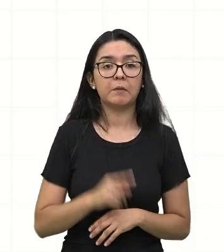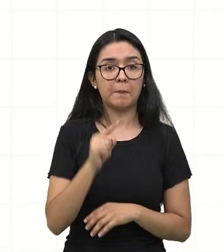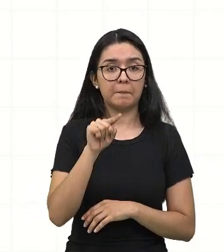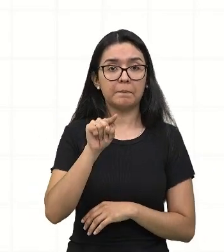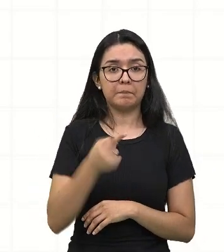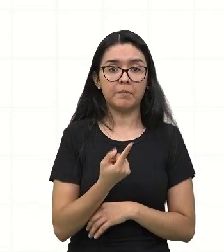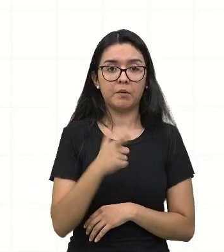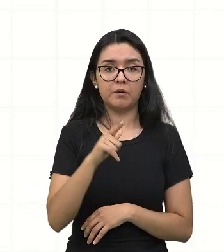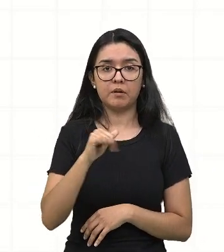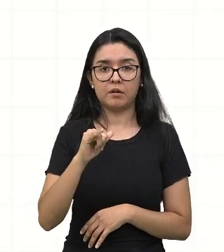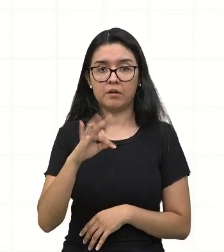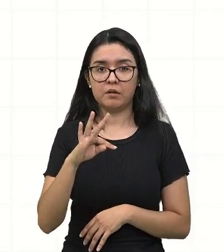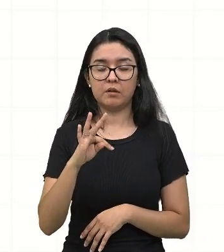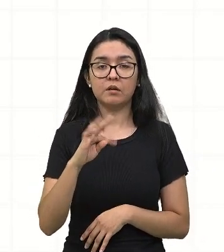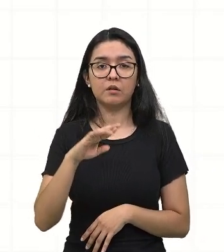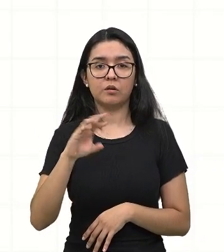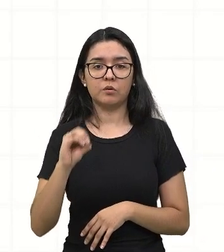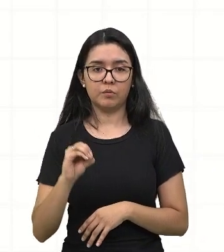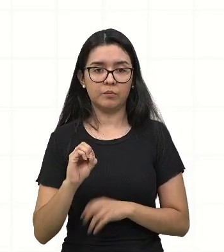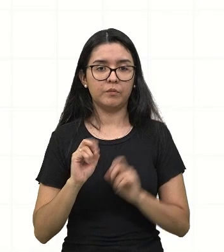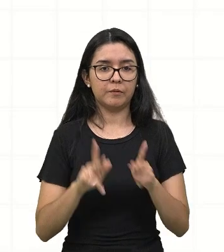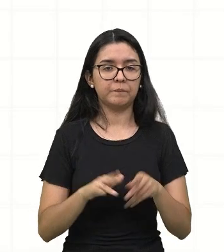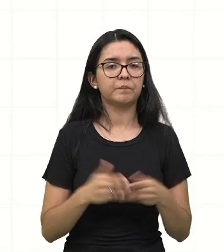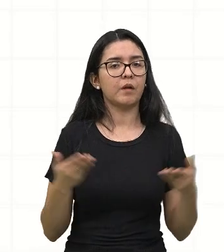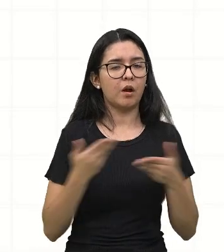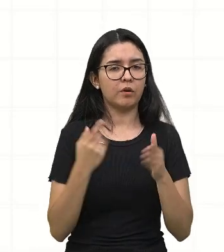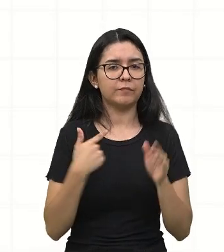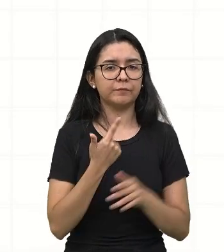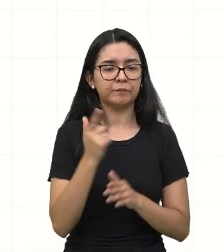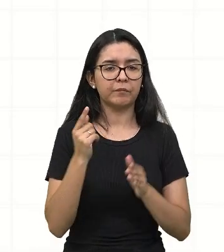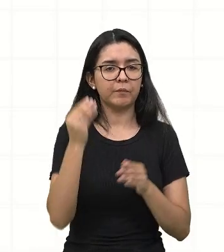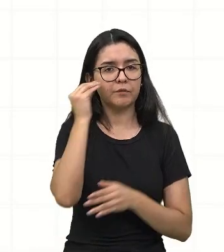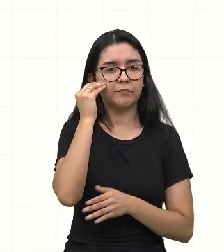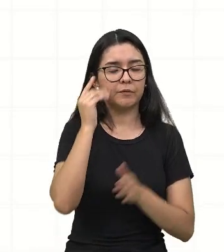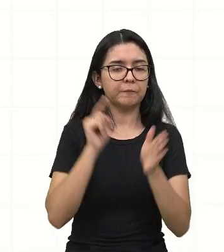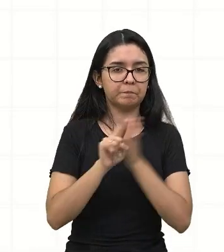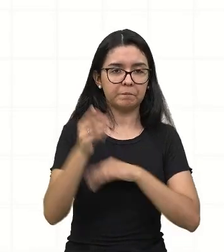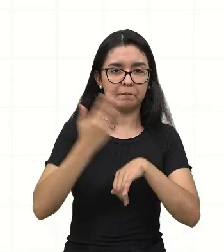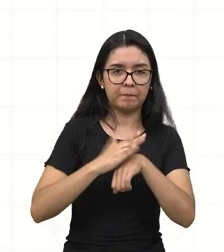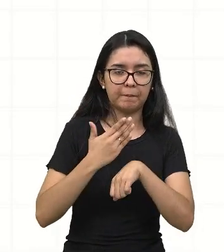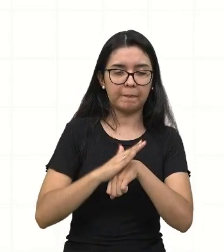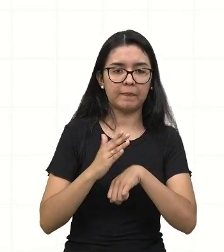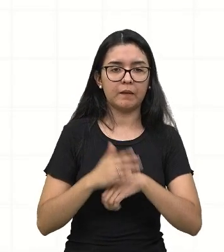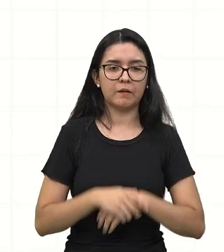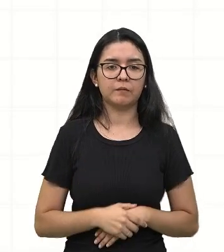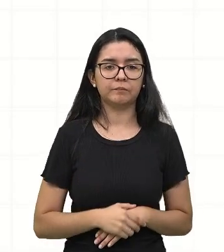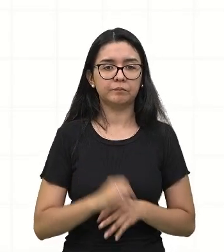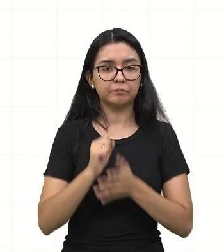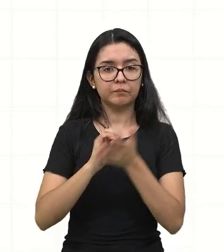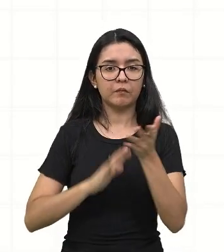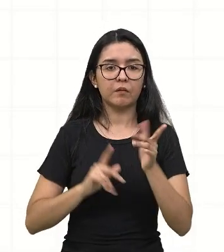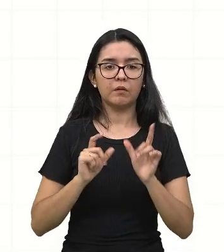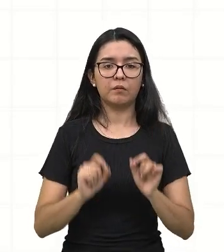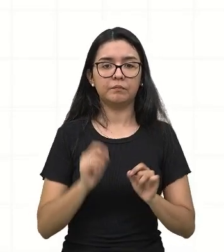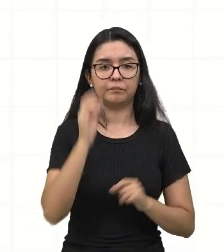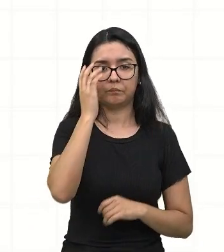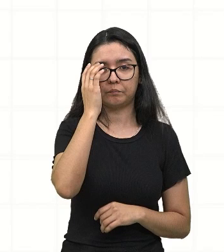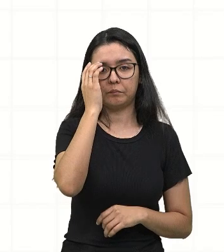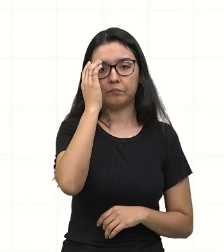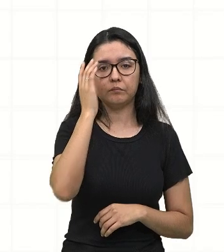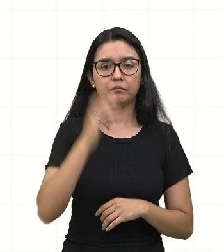bem? Bom, dito isto, bora fazer uma questão aqui para a gente aplicar essa definição. Vejam